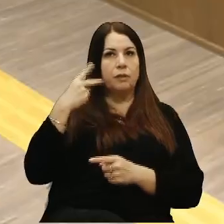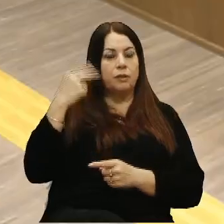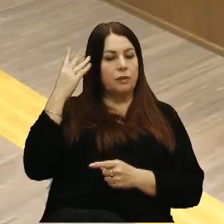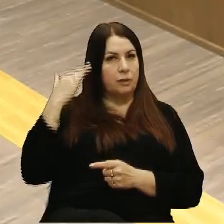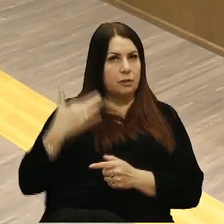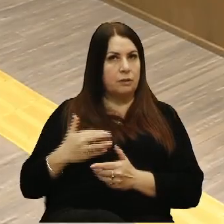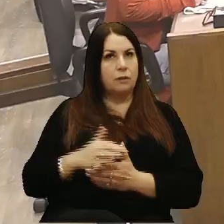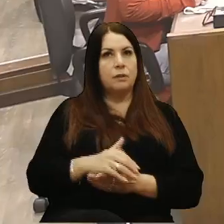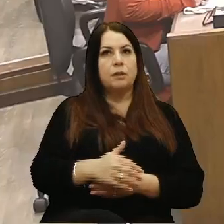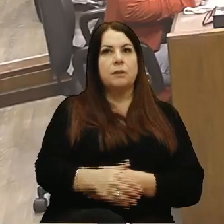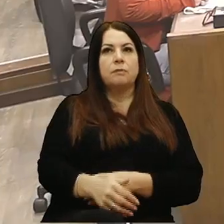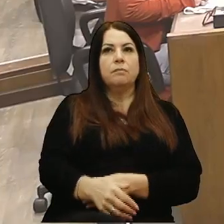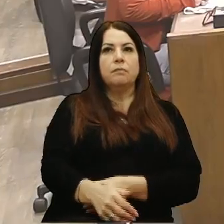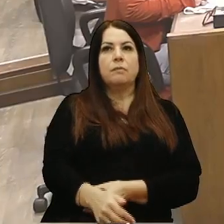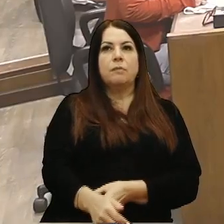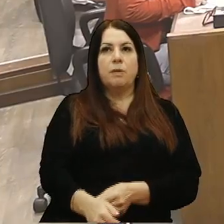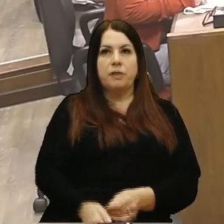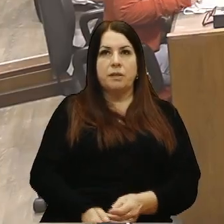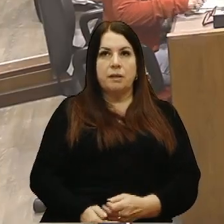com a palavra.